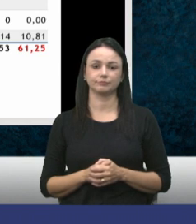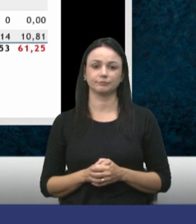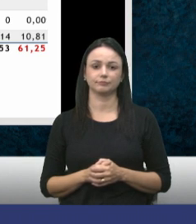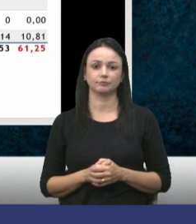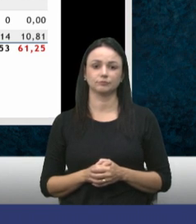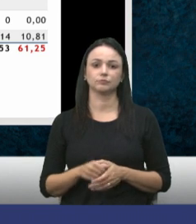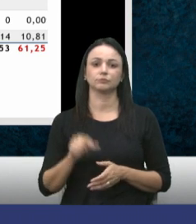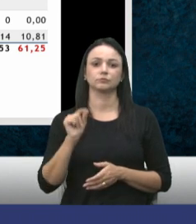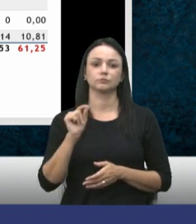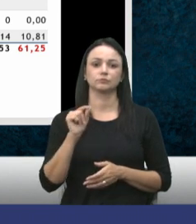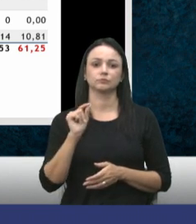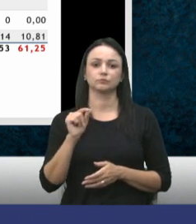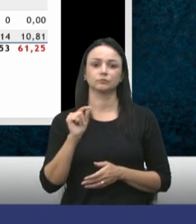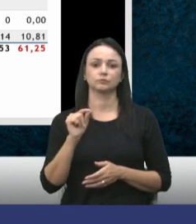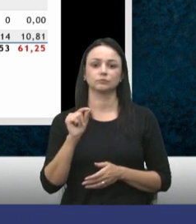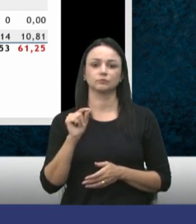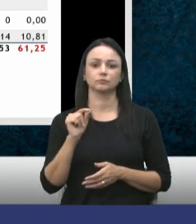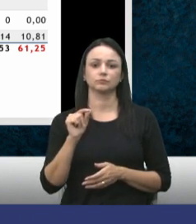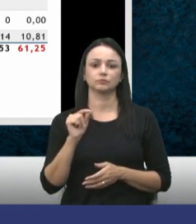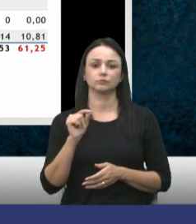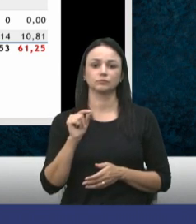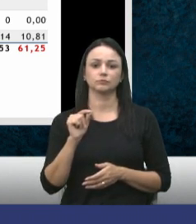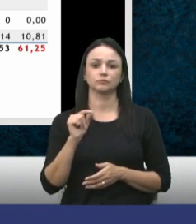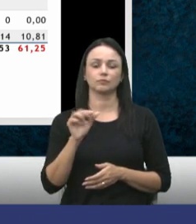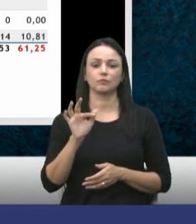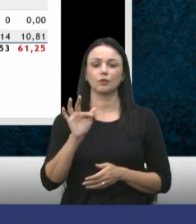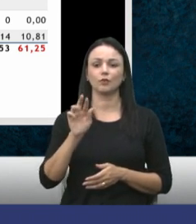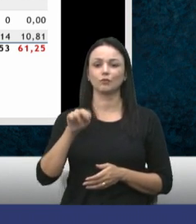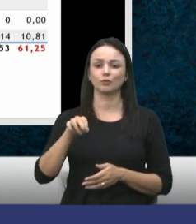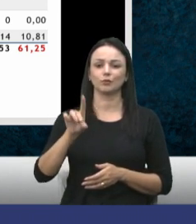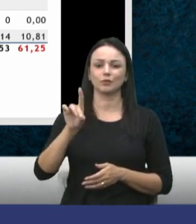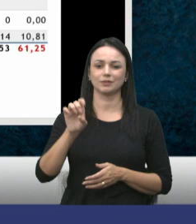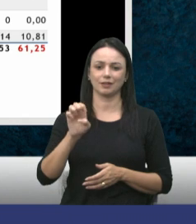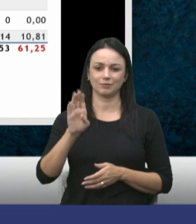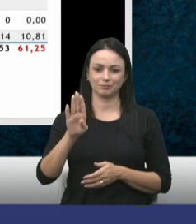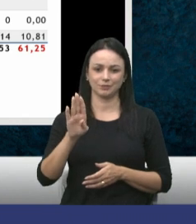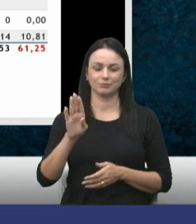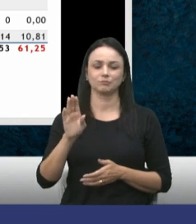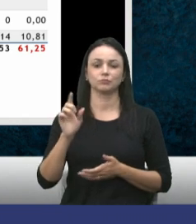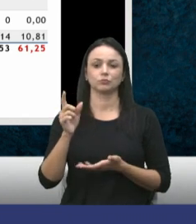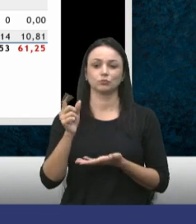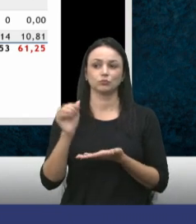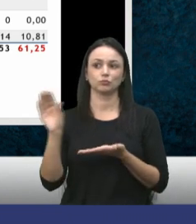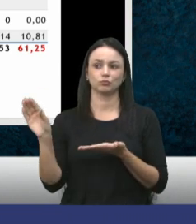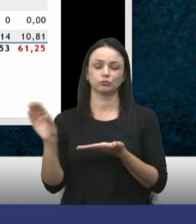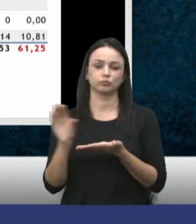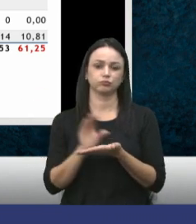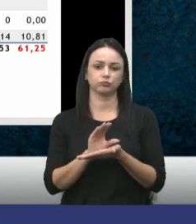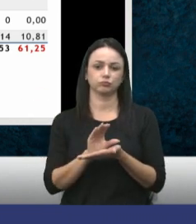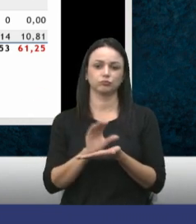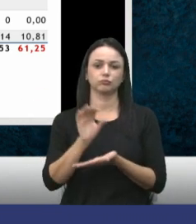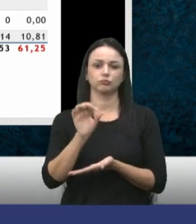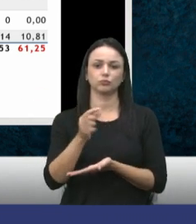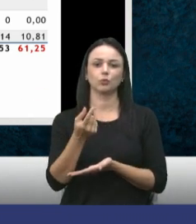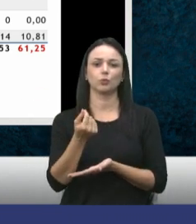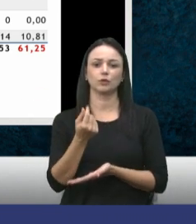Com relação à aplicação do Fundeb, os recursos recebidos do Fundeb foram